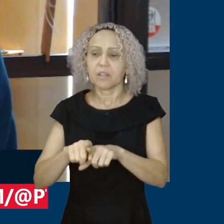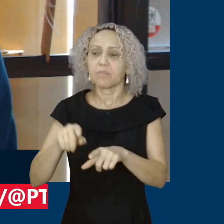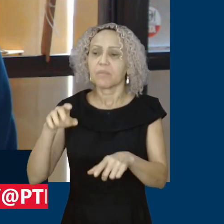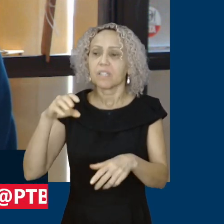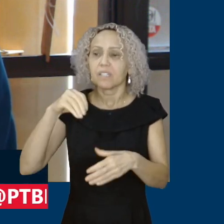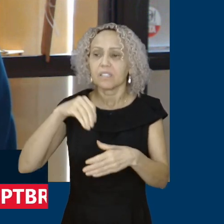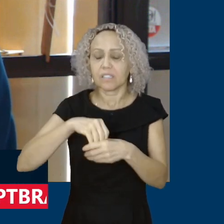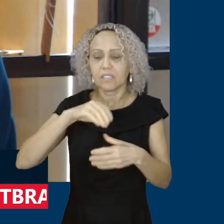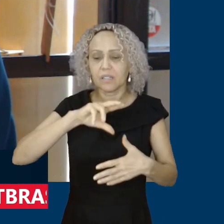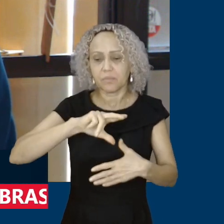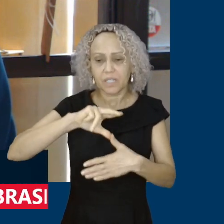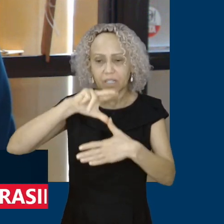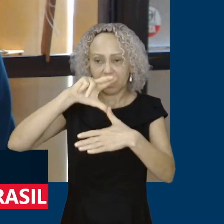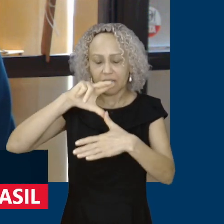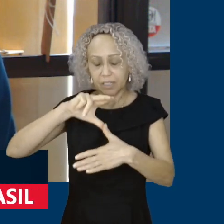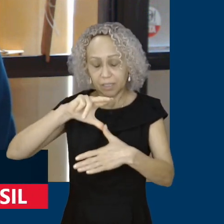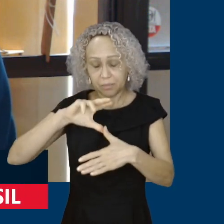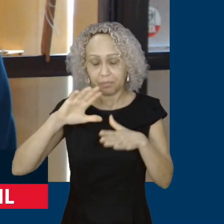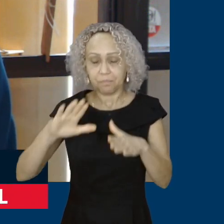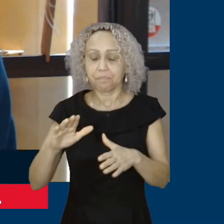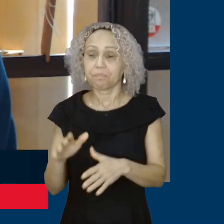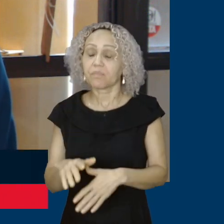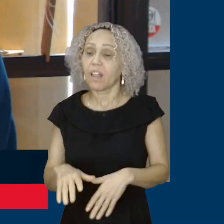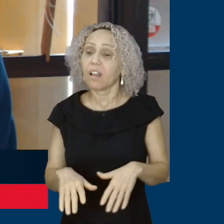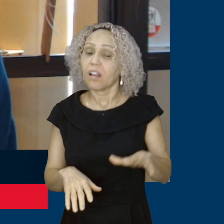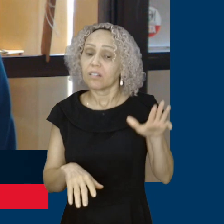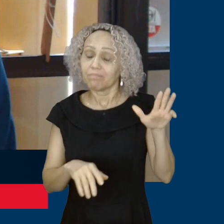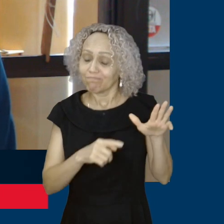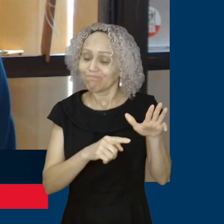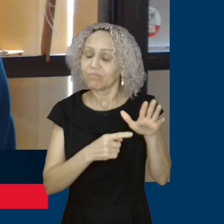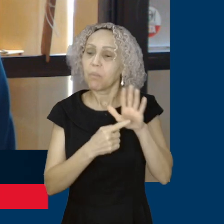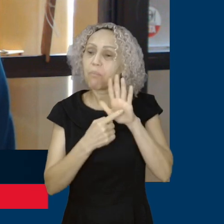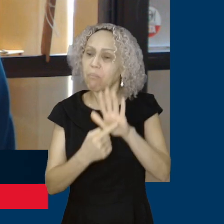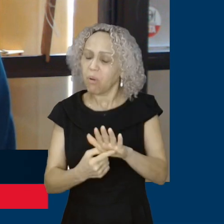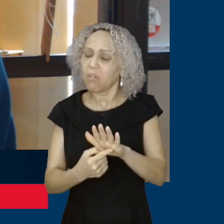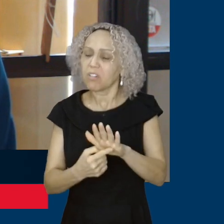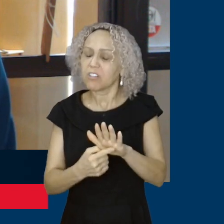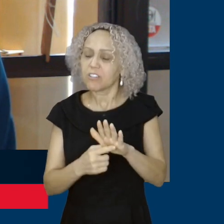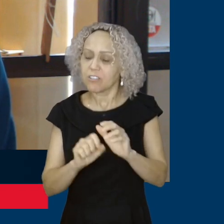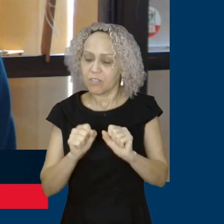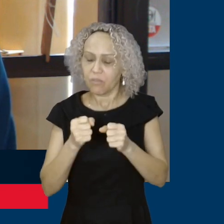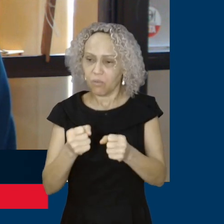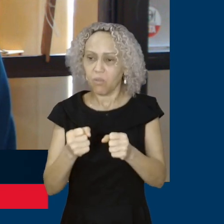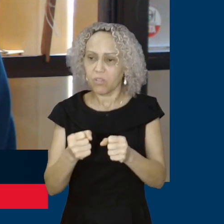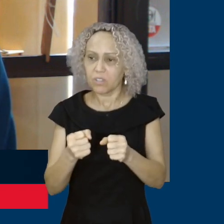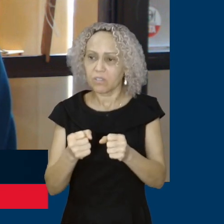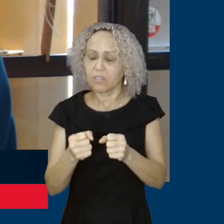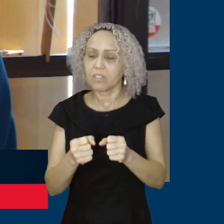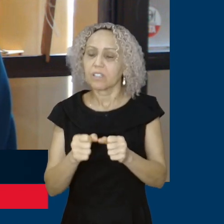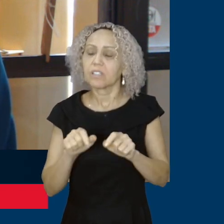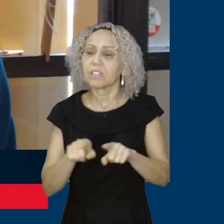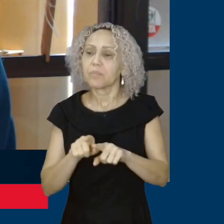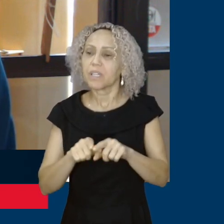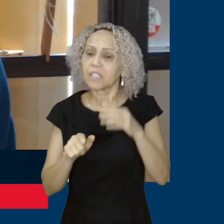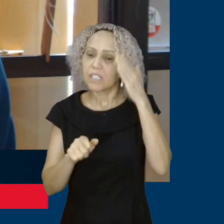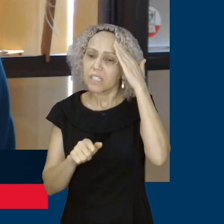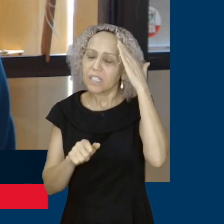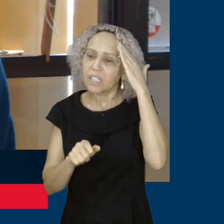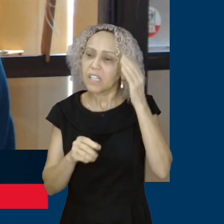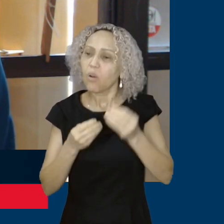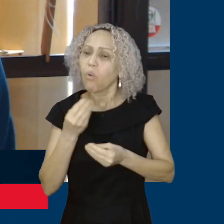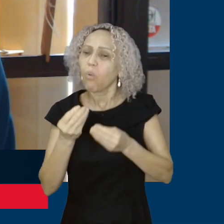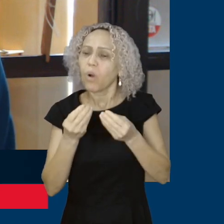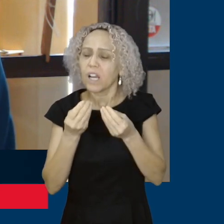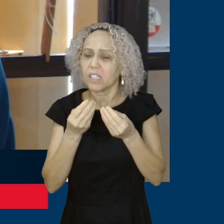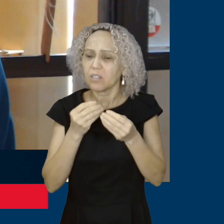de futuro do presidente Lula, de todo o governo, e de entender o quanto que esta agenda é uma agenda